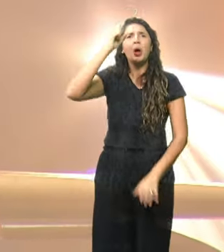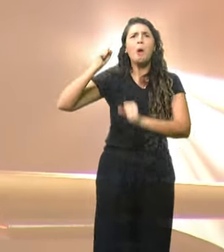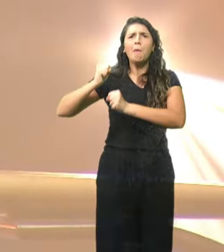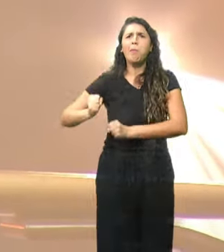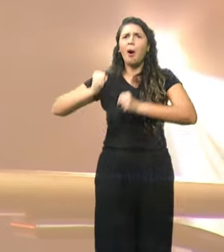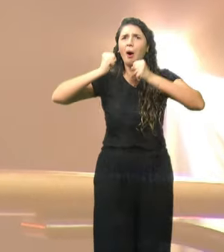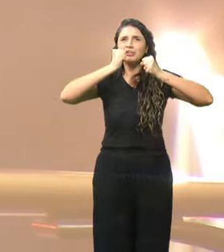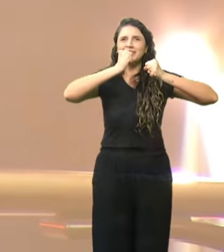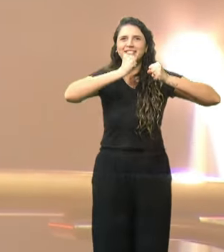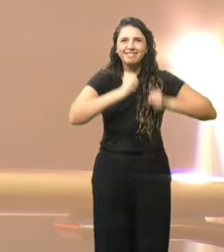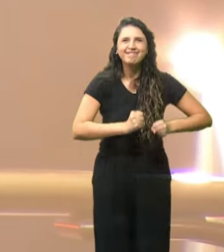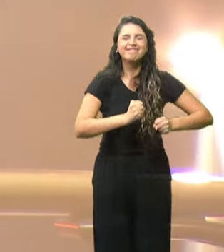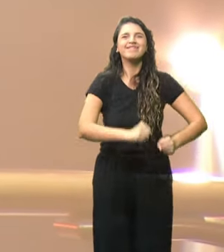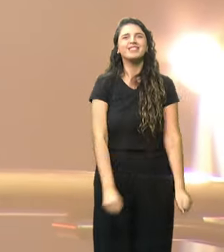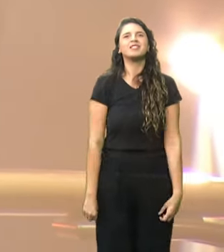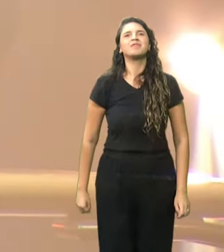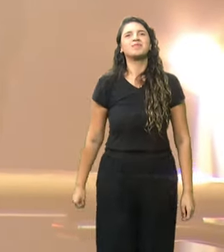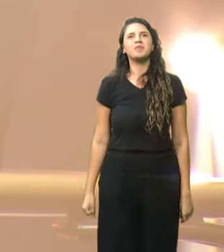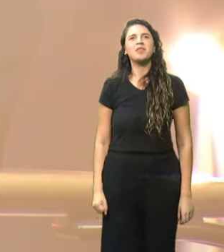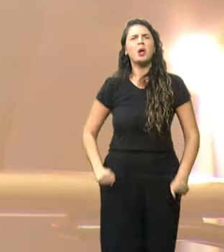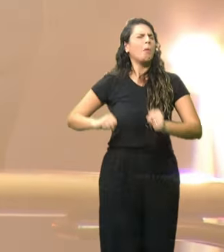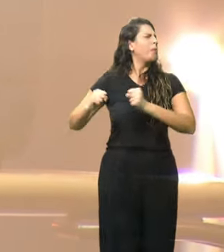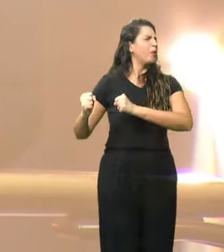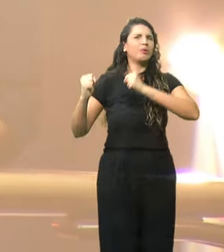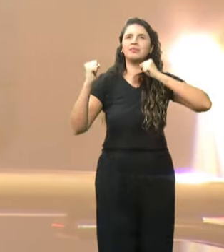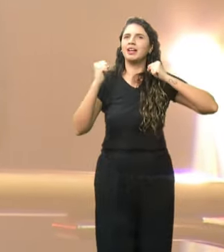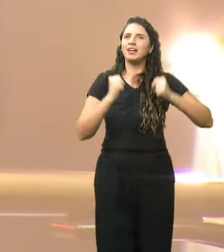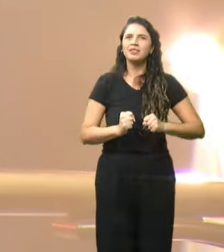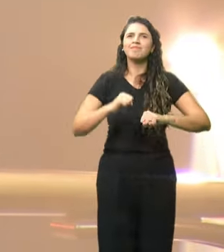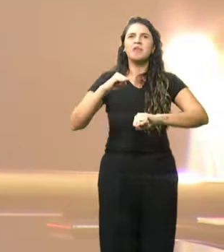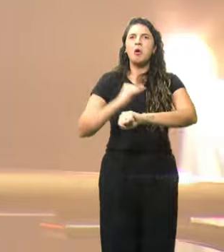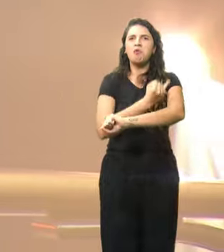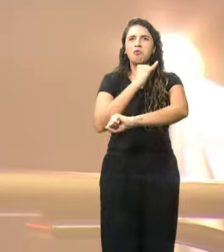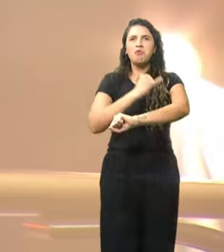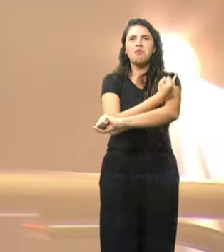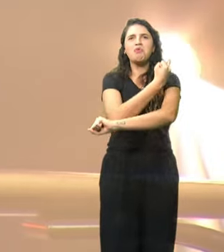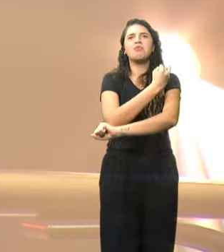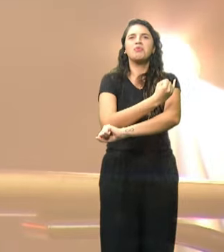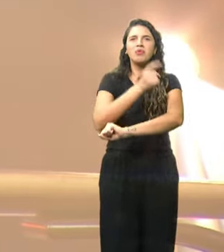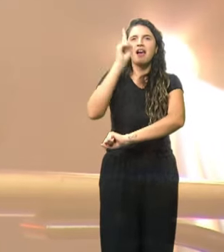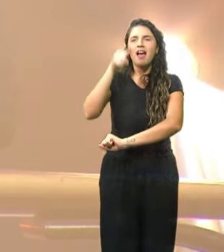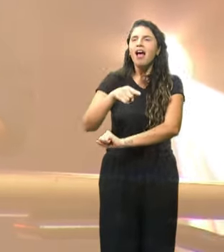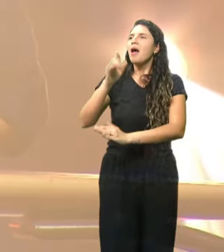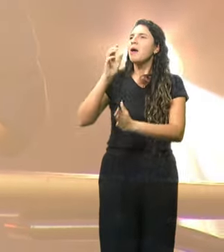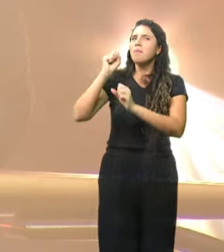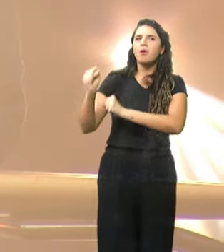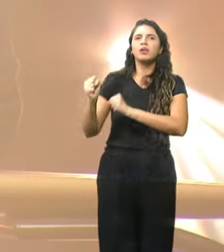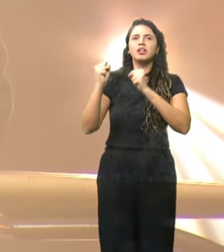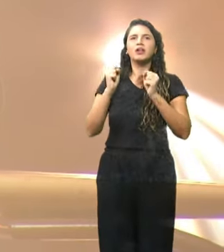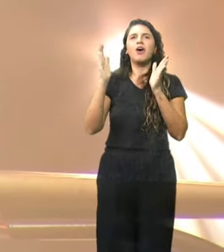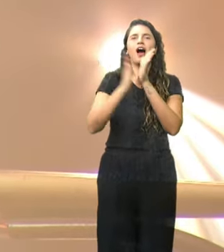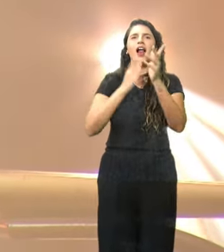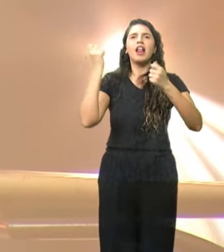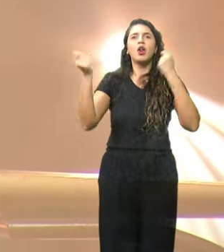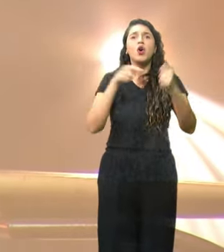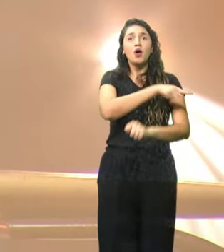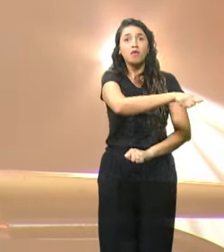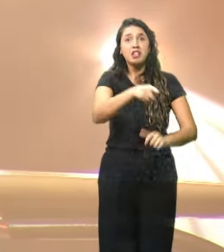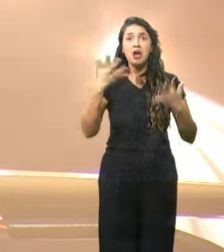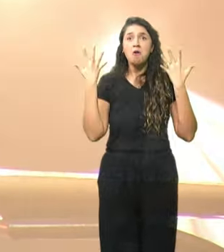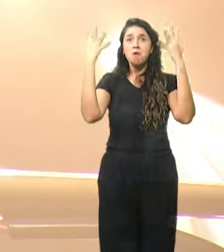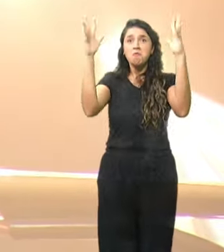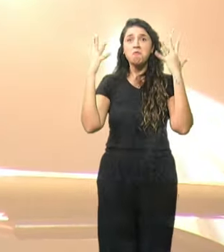Poderoso de Israel. Poderoso de Israel, aleluia. Dá mais uma salva de palmas bem forte a